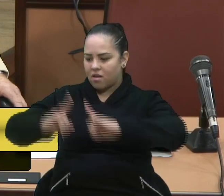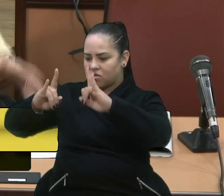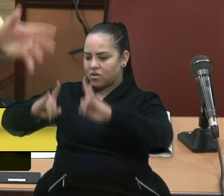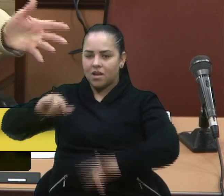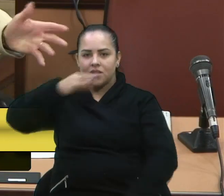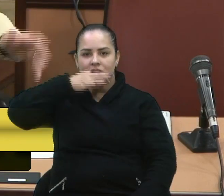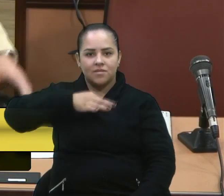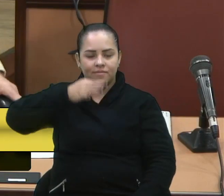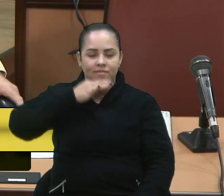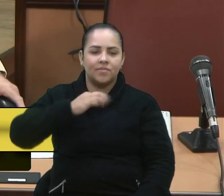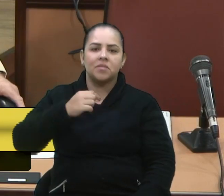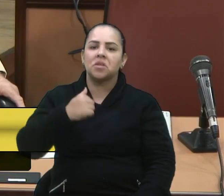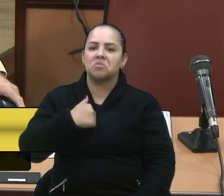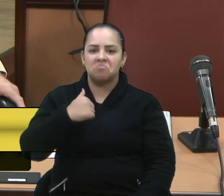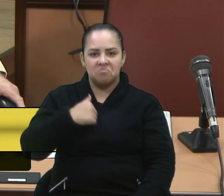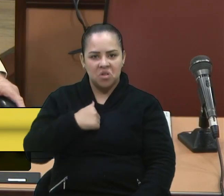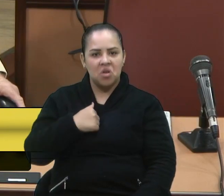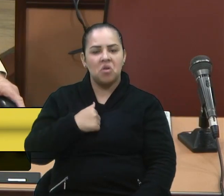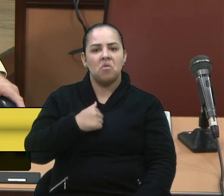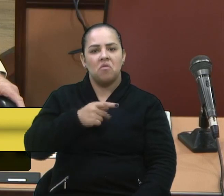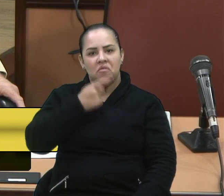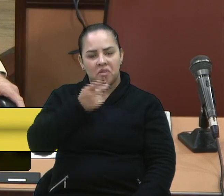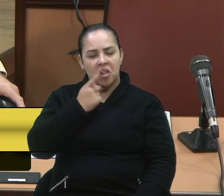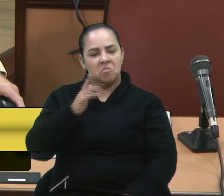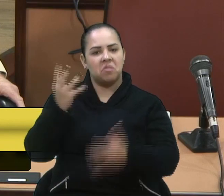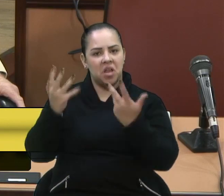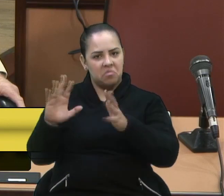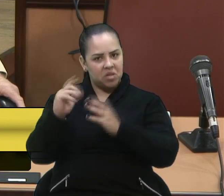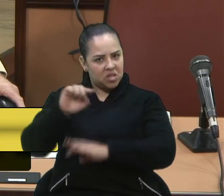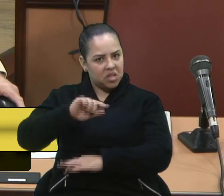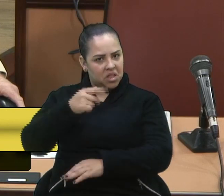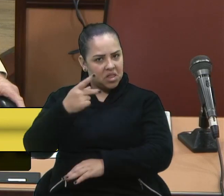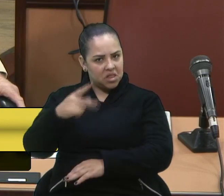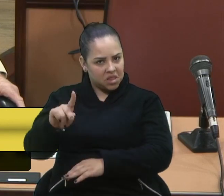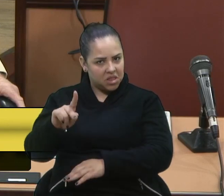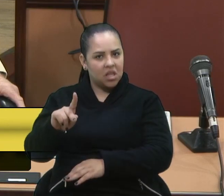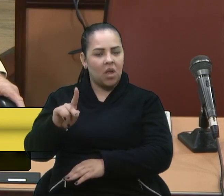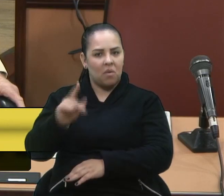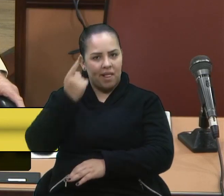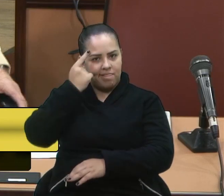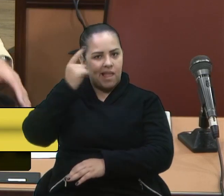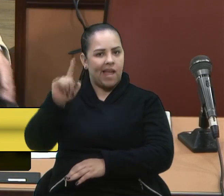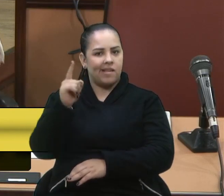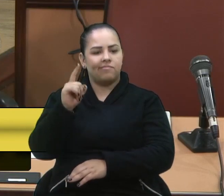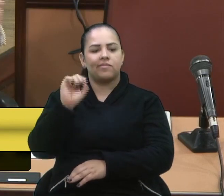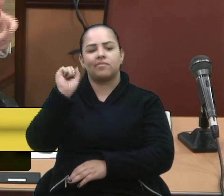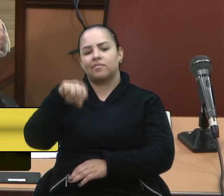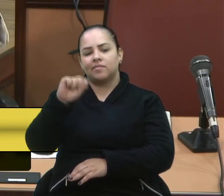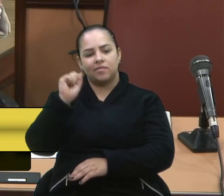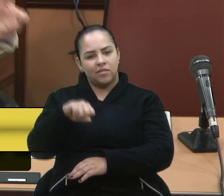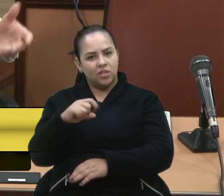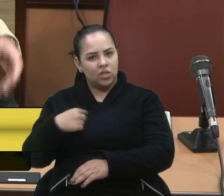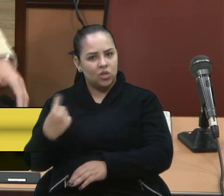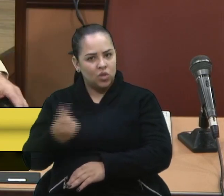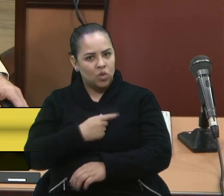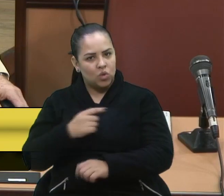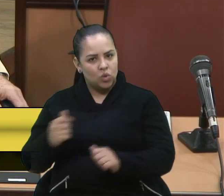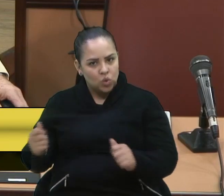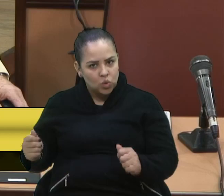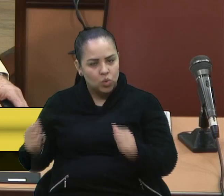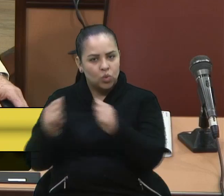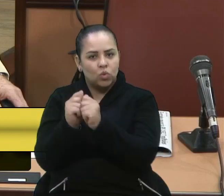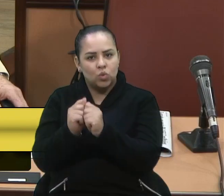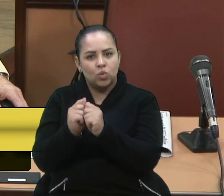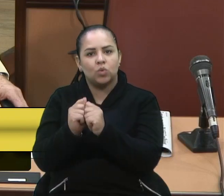Então, elogio essa tua atitude e, com certeza, iremos ser parceiros na avaliação e